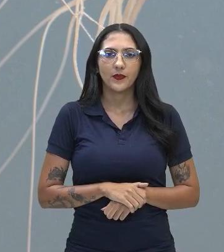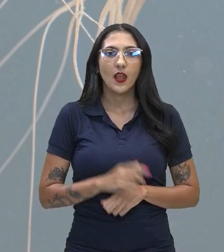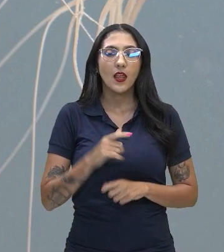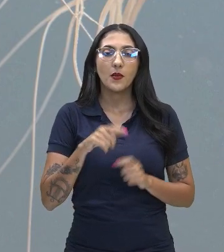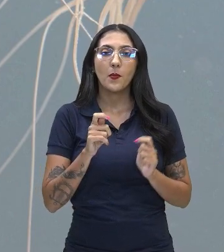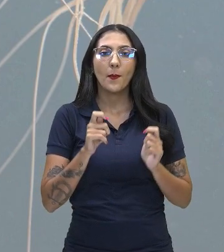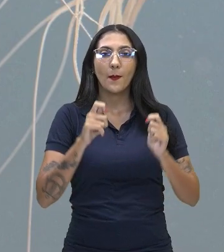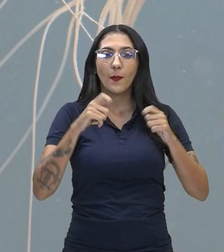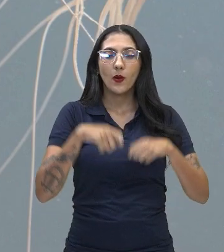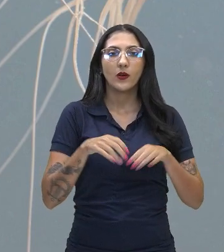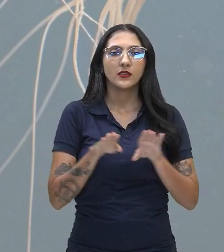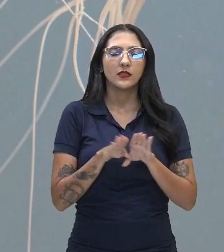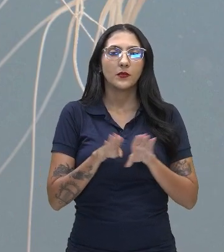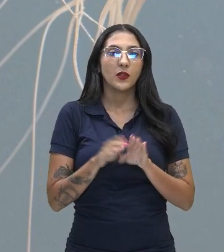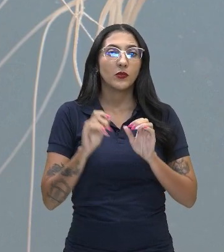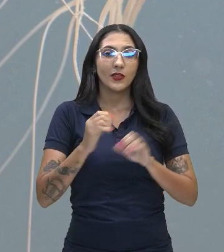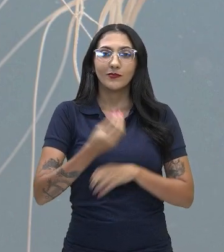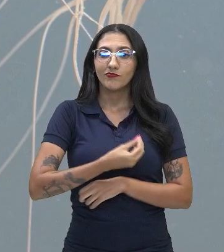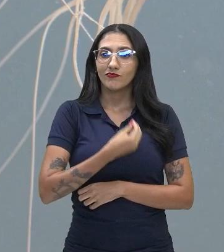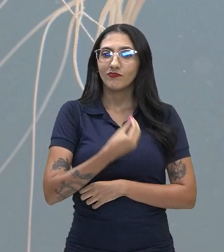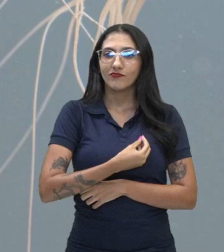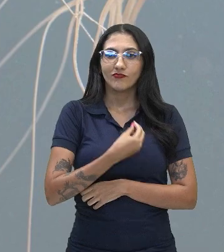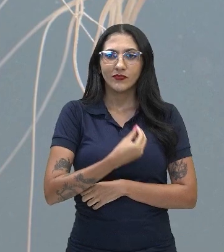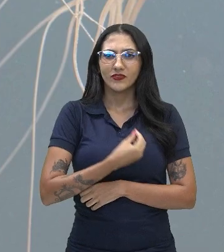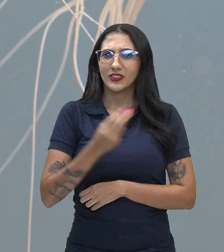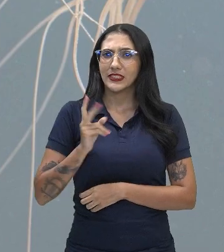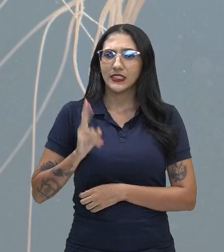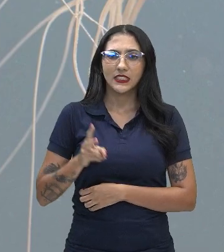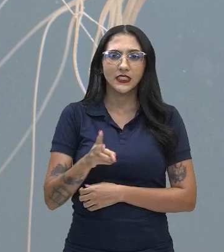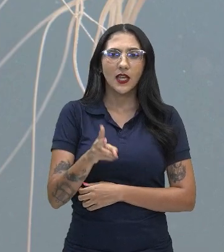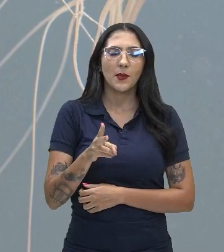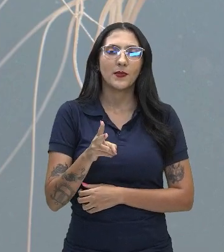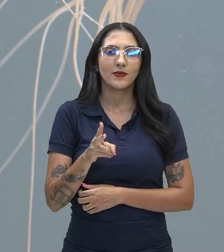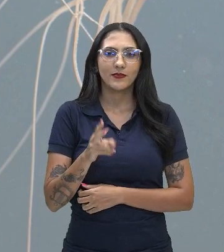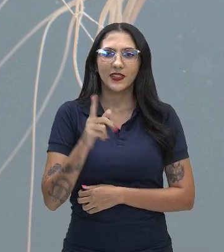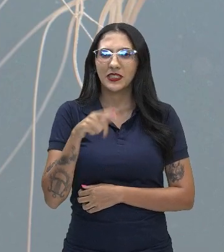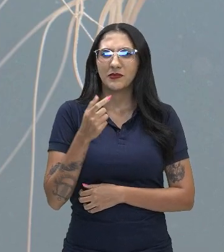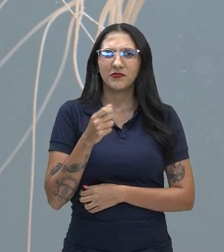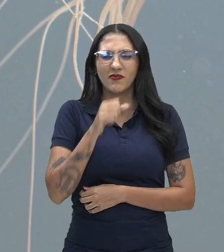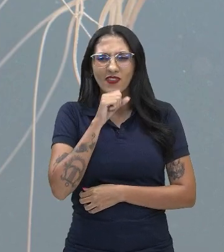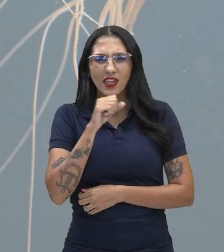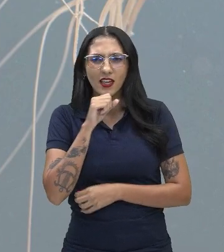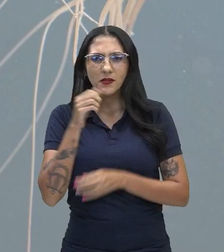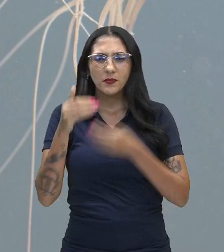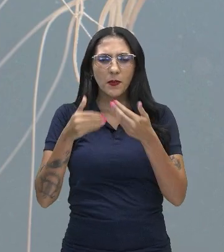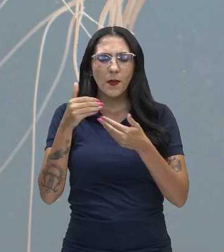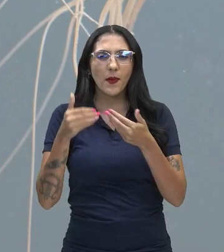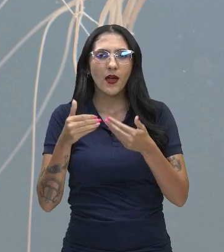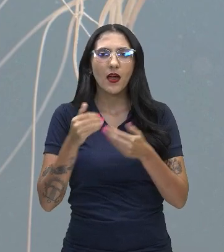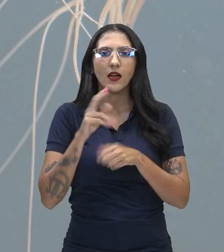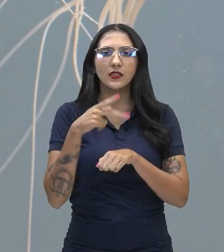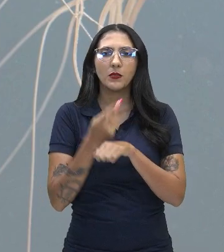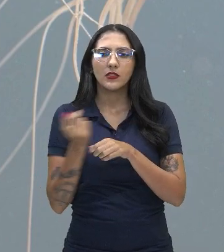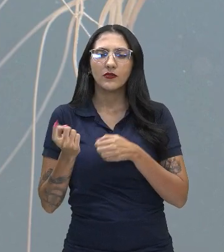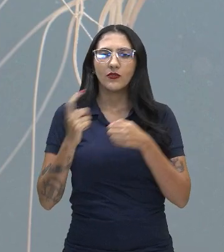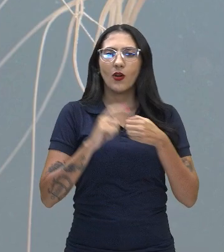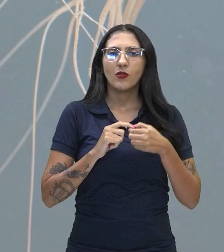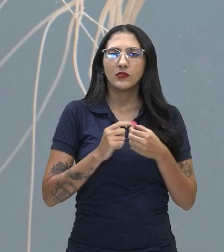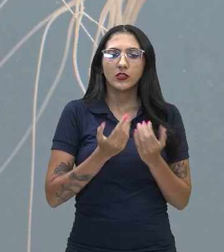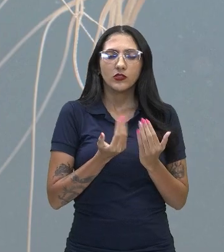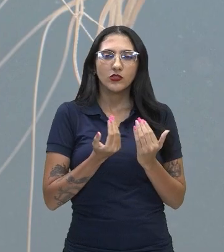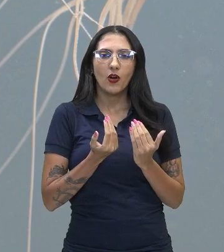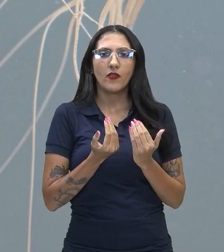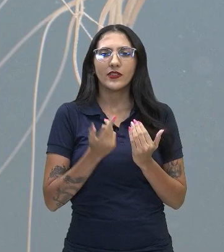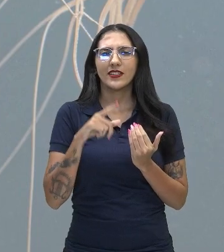biologically immortal. Então ele pode se tornar até imortal, porque ele fica velhinho, aí ele fica jovem de novo. Ele tem